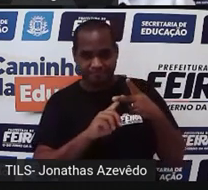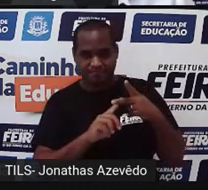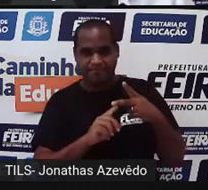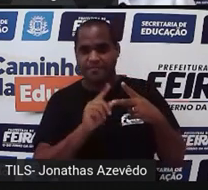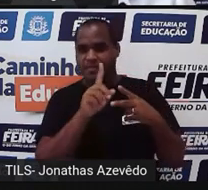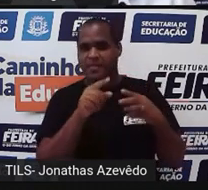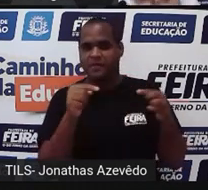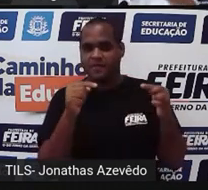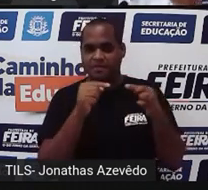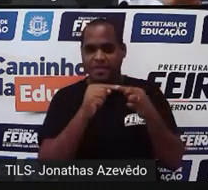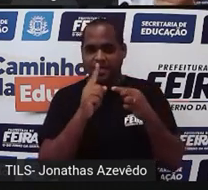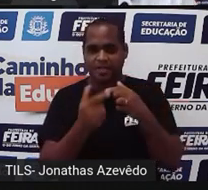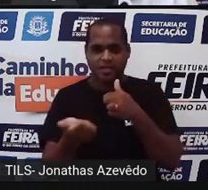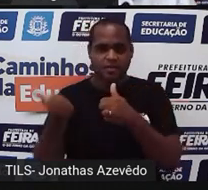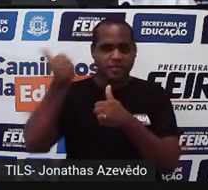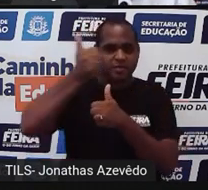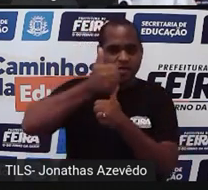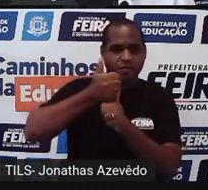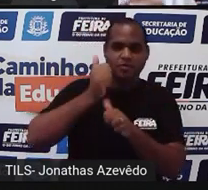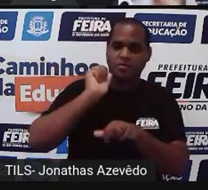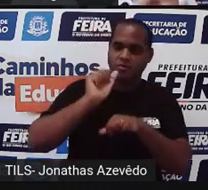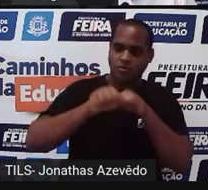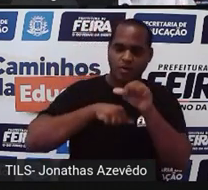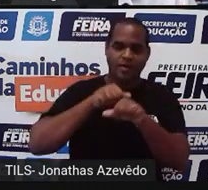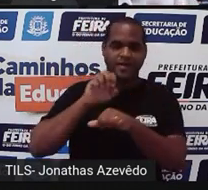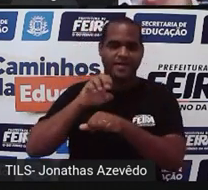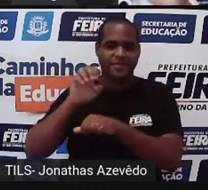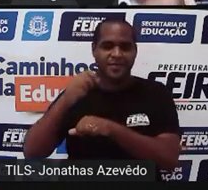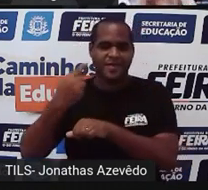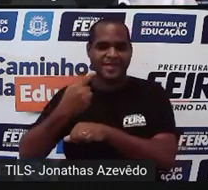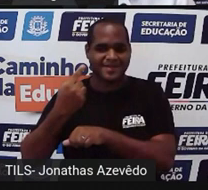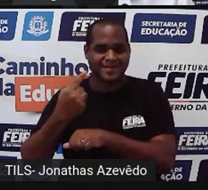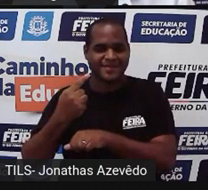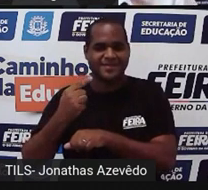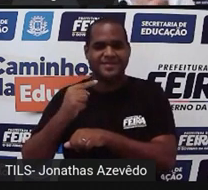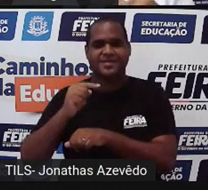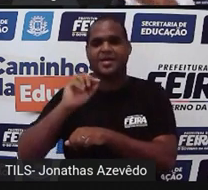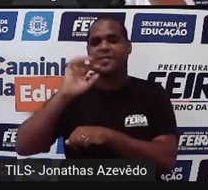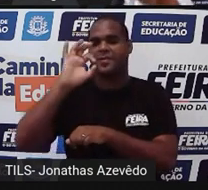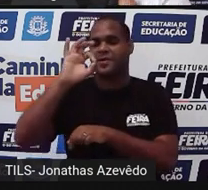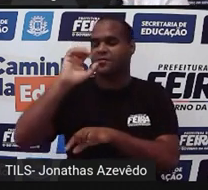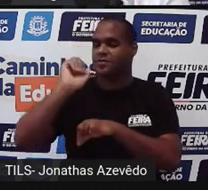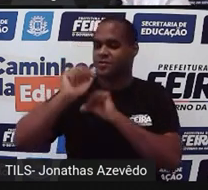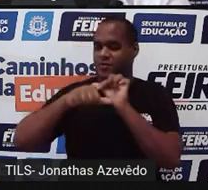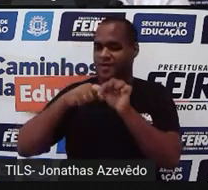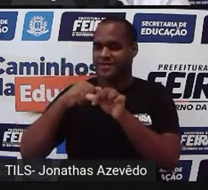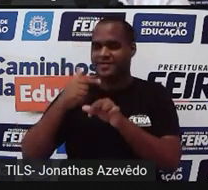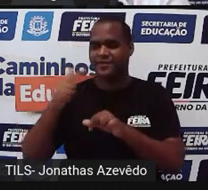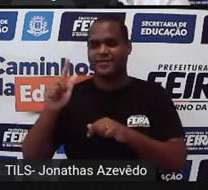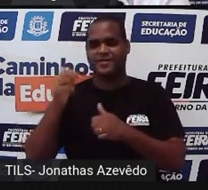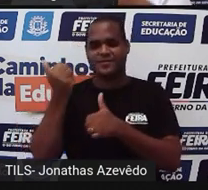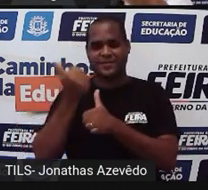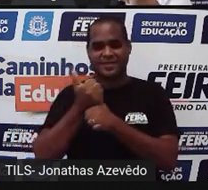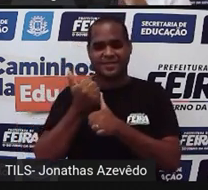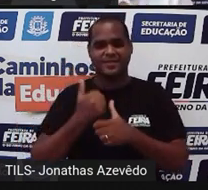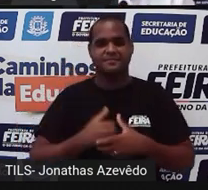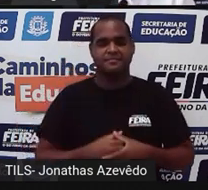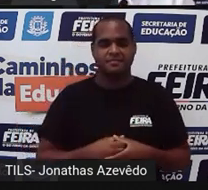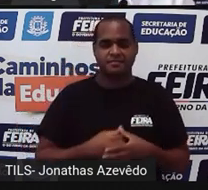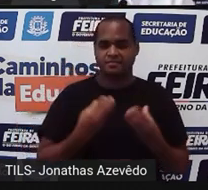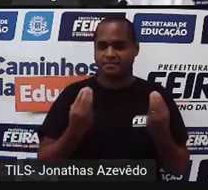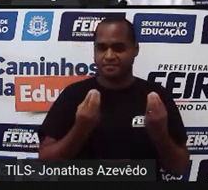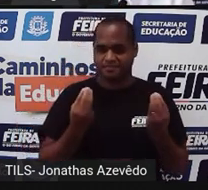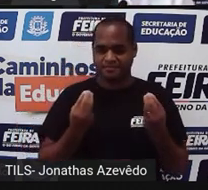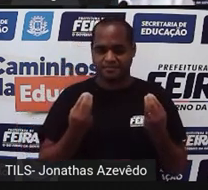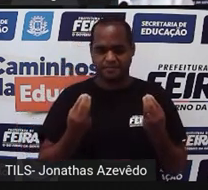esse passo, o segundo passo é aplicar a substituição na outra equação. Mas como